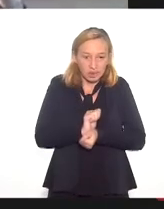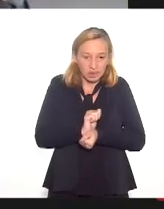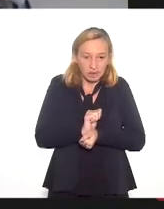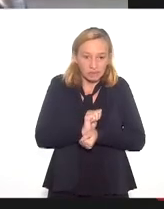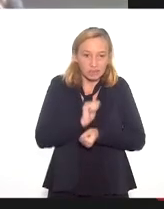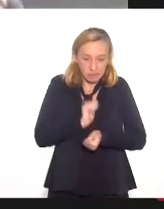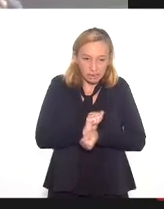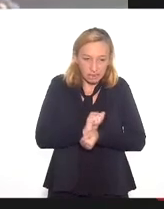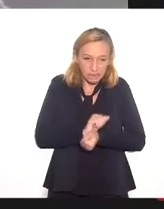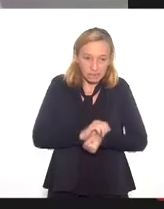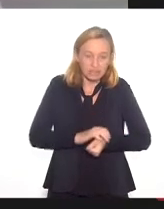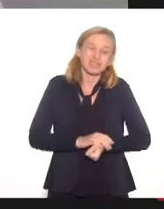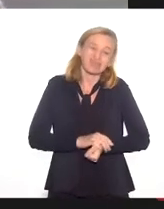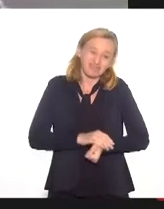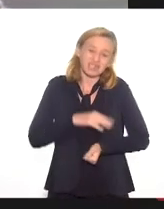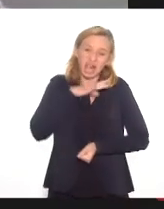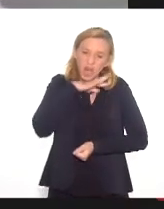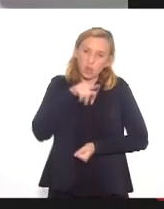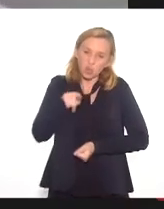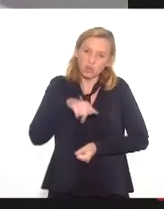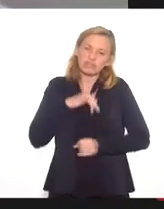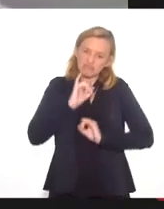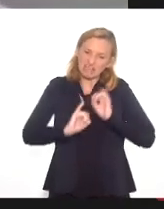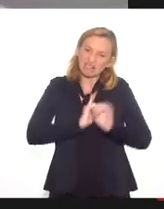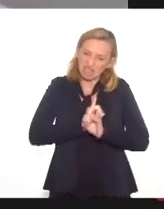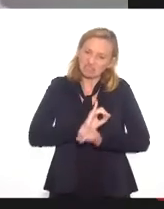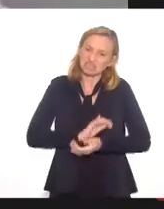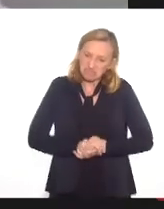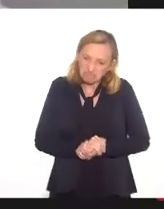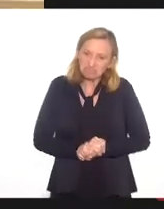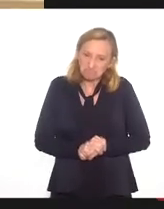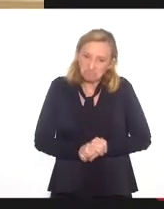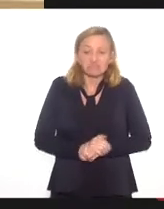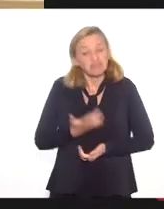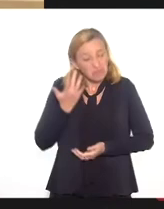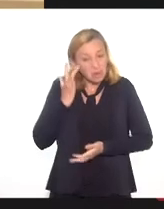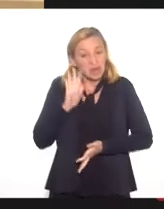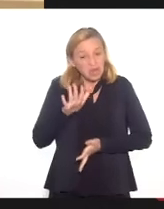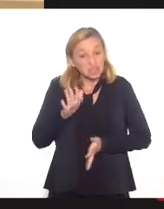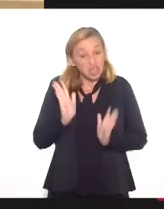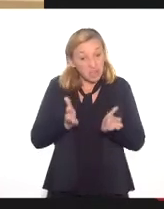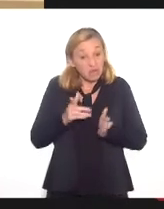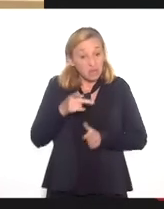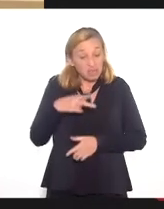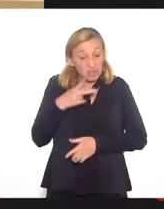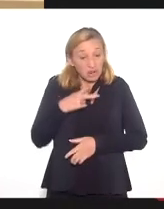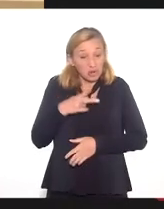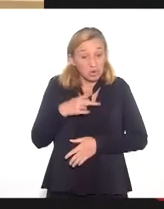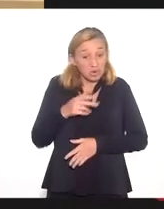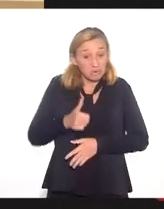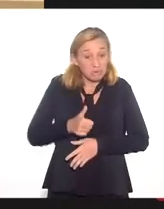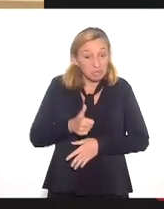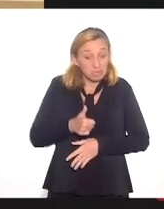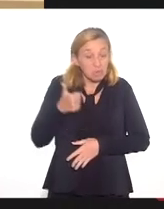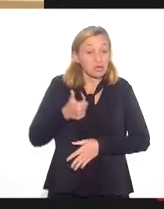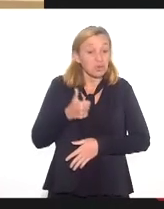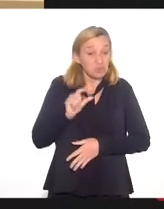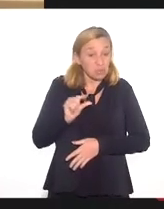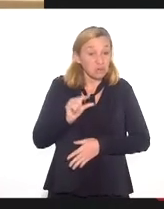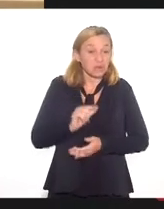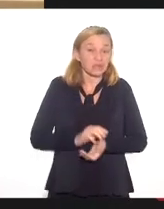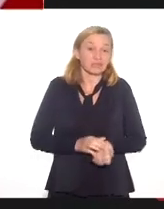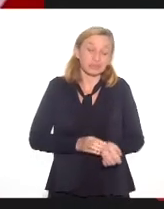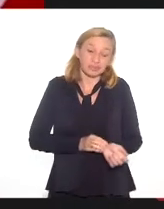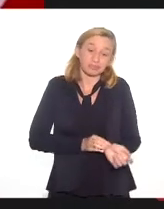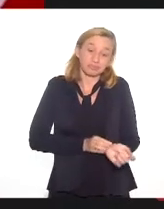travei? é tá intermitente a sua internet mas eu acho que agora que você falou que acho que travei saiu